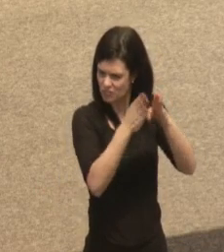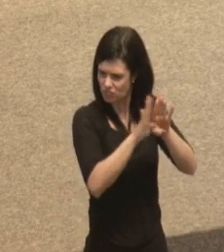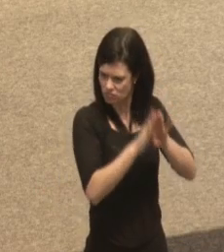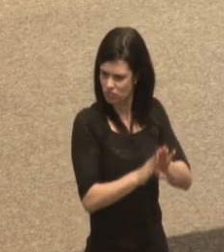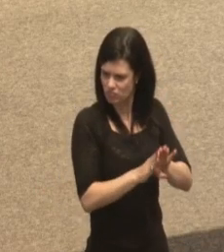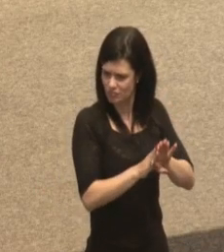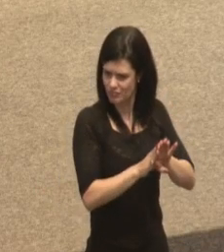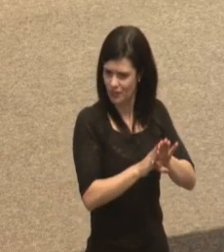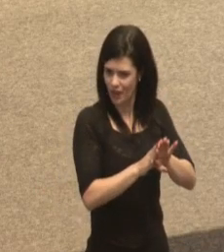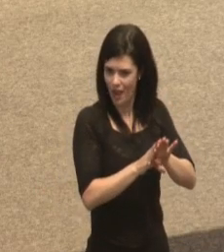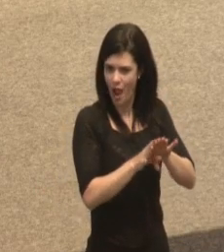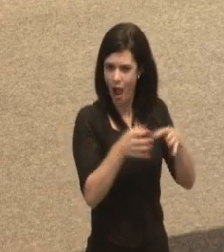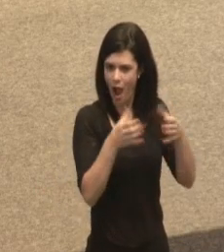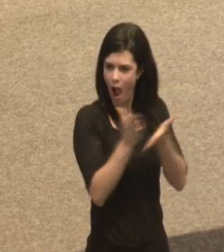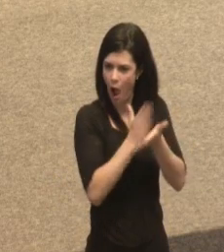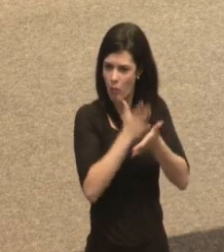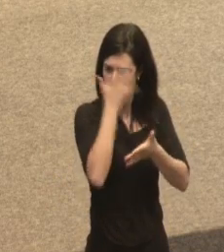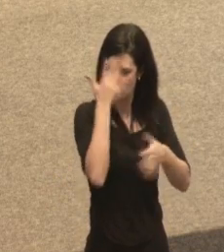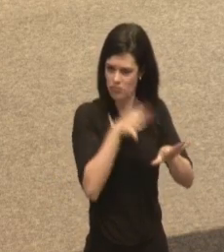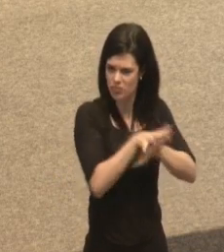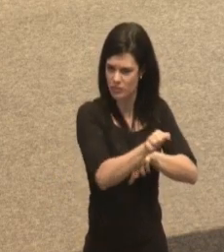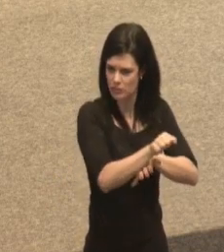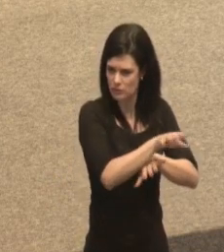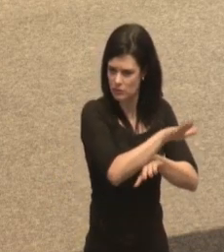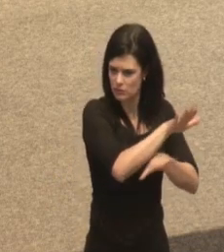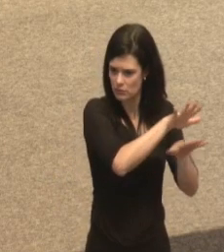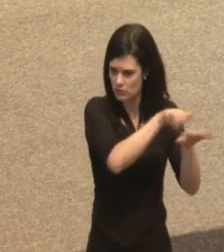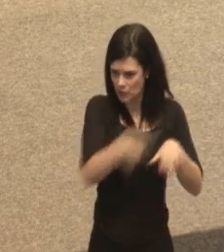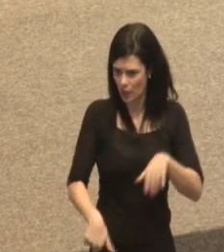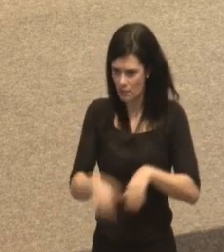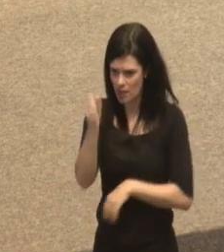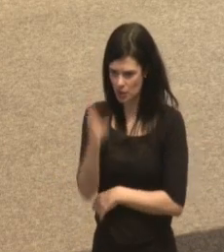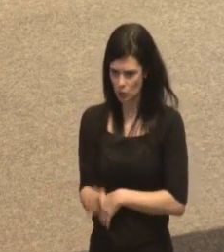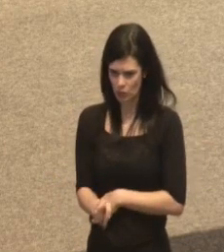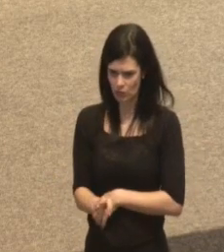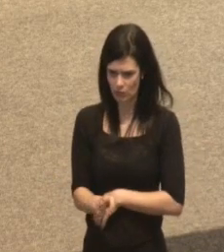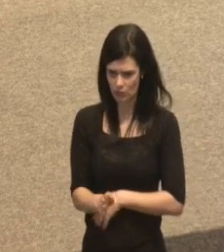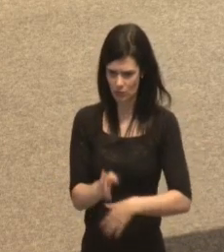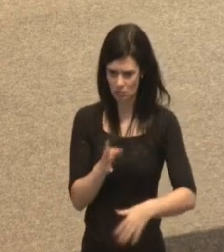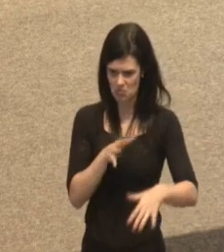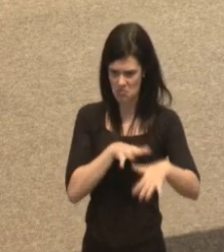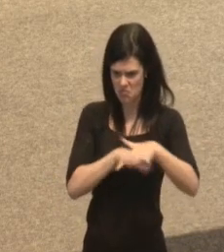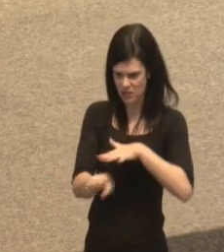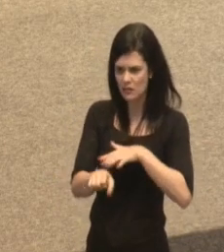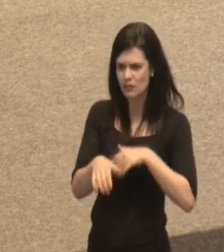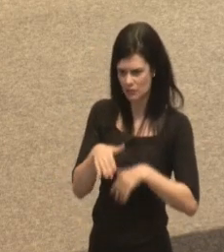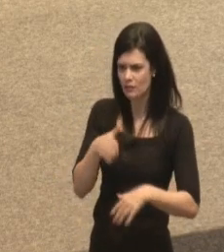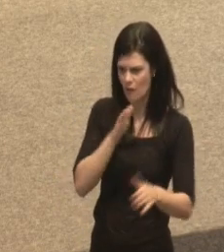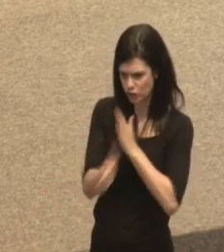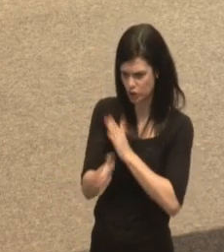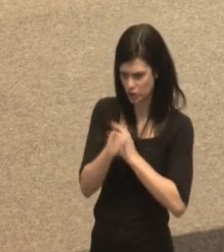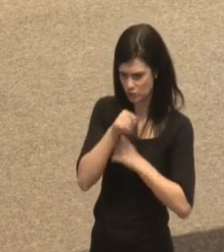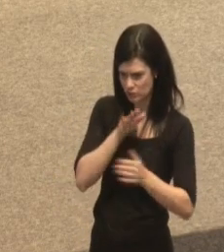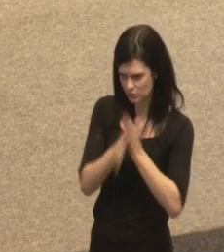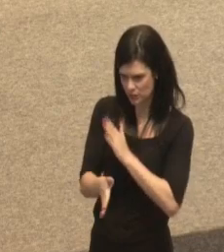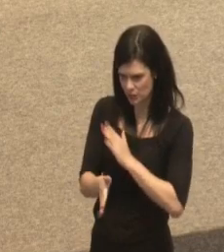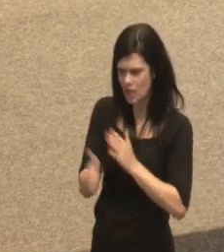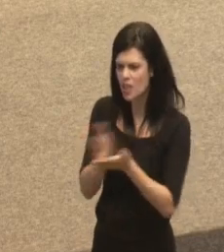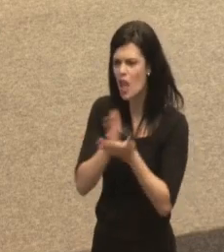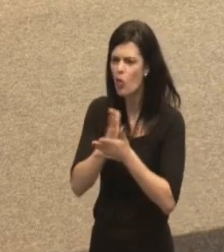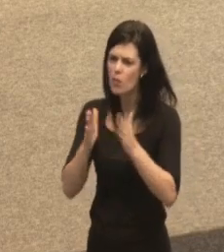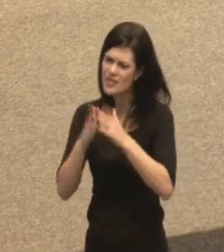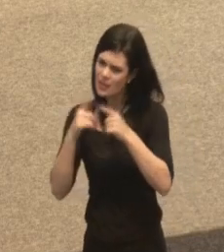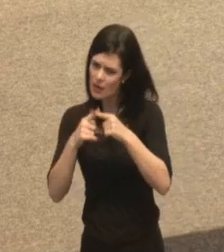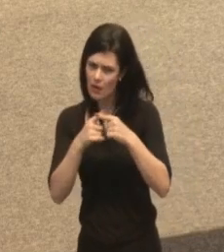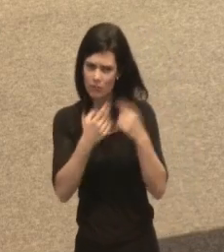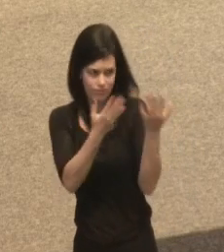lá, e alugamos uma casa em São Paulo, para trazer as pessoas, para interiorizá-las no Brasil, e as igrejas têm recebido, algumas